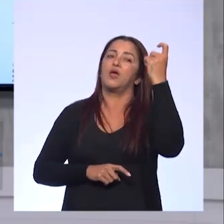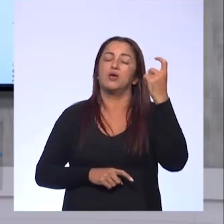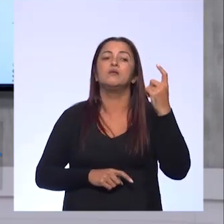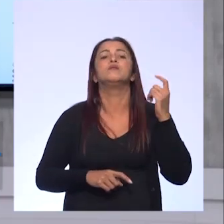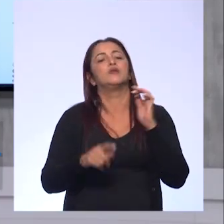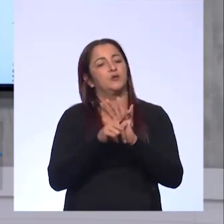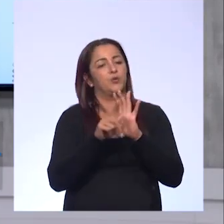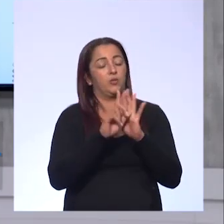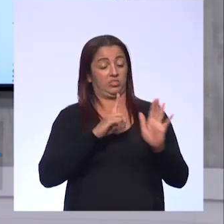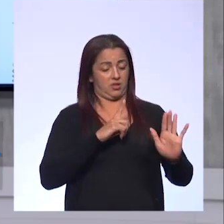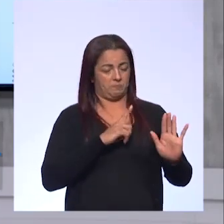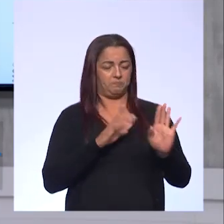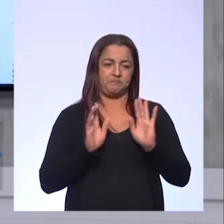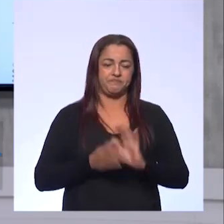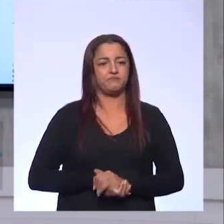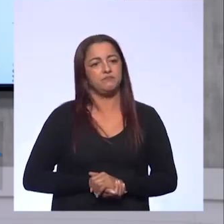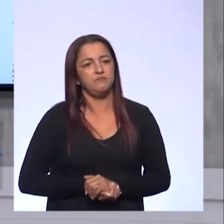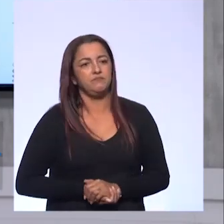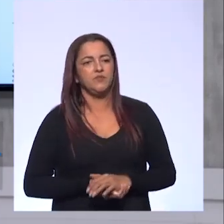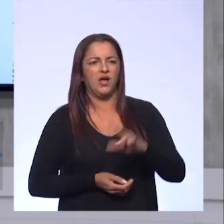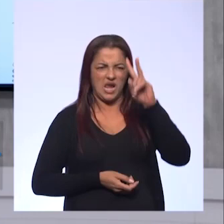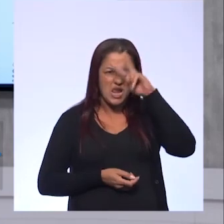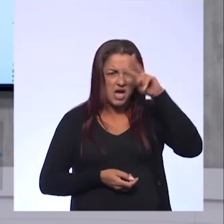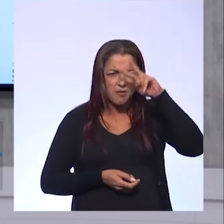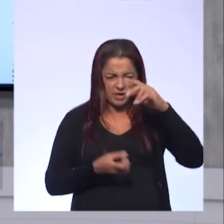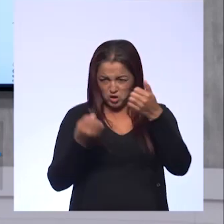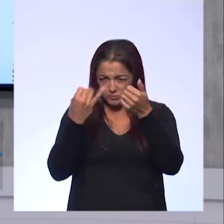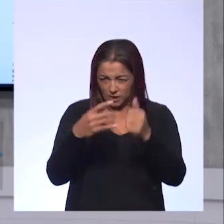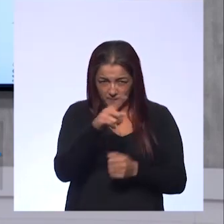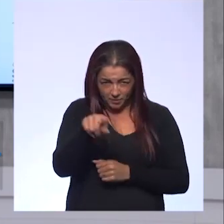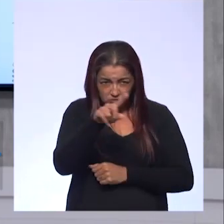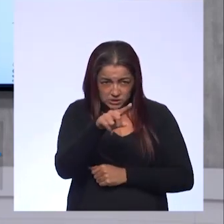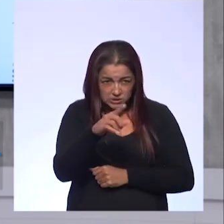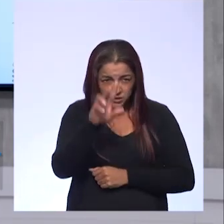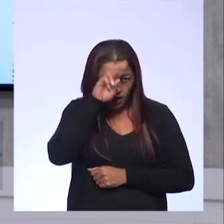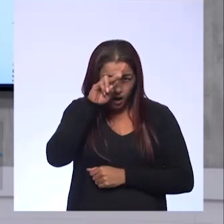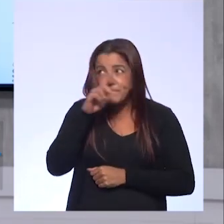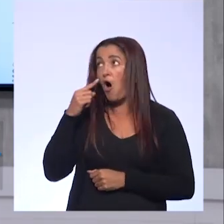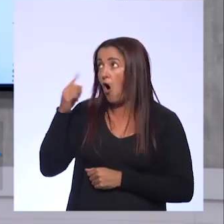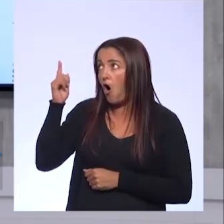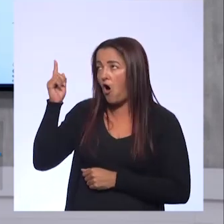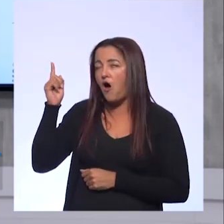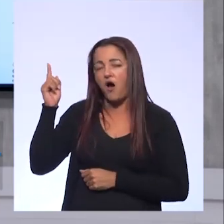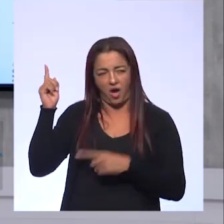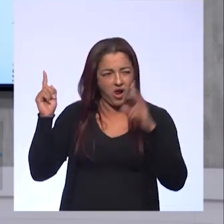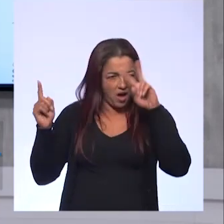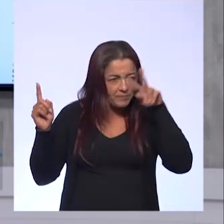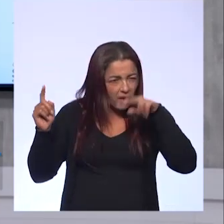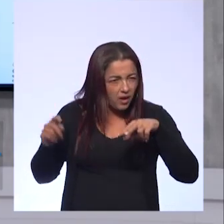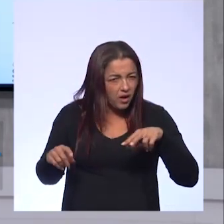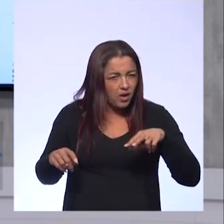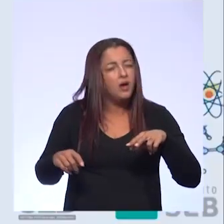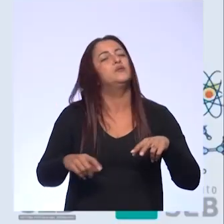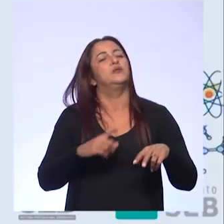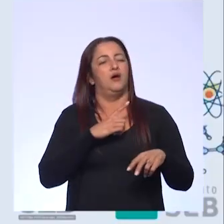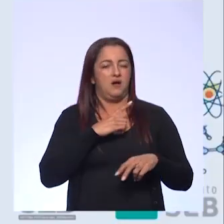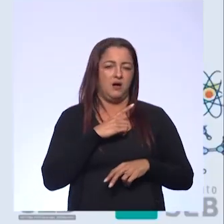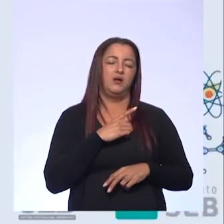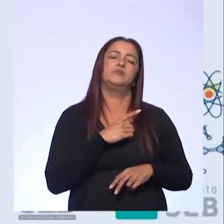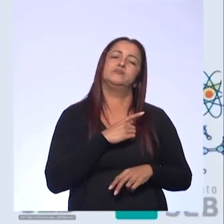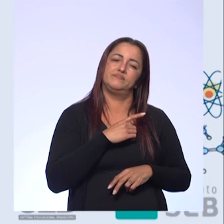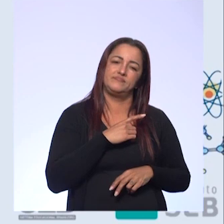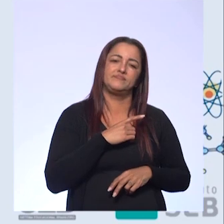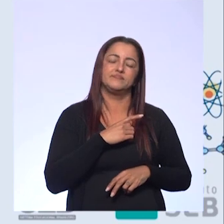estávamos Olha só lembra que eu falei para vocês que tem um problema lá das características da onda tem comigo aqui ó